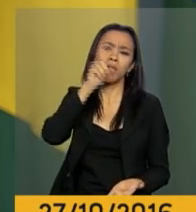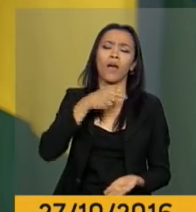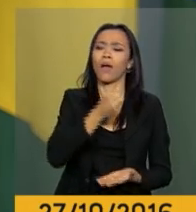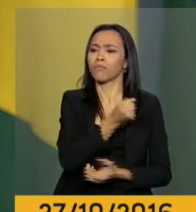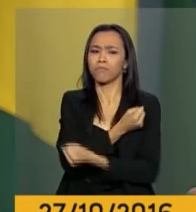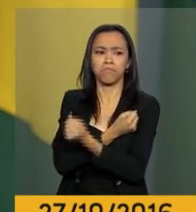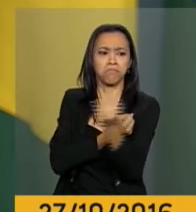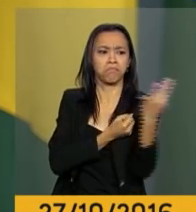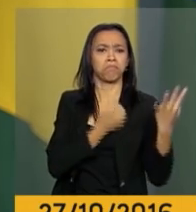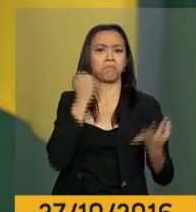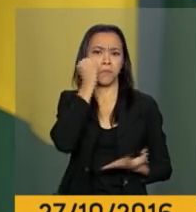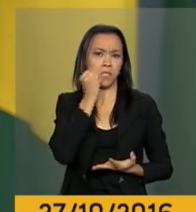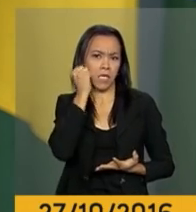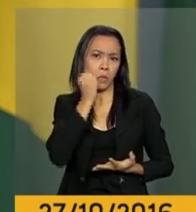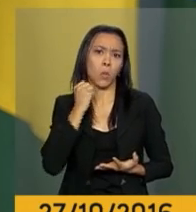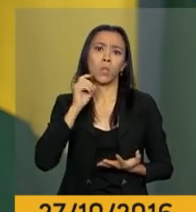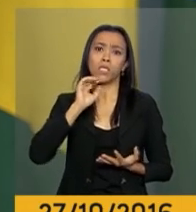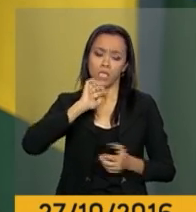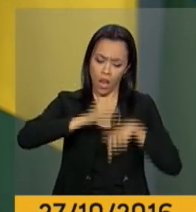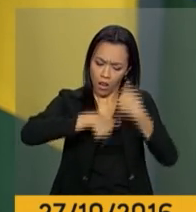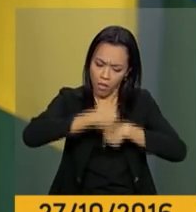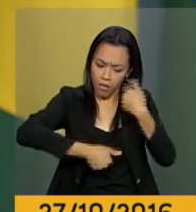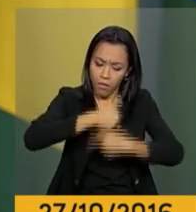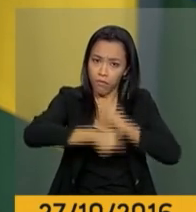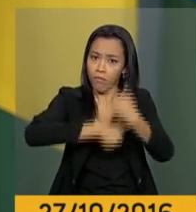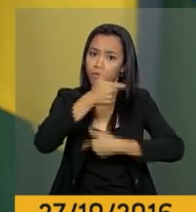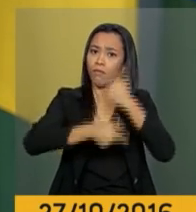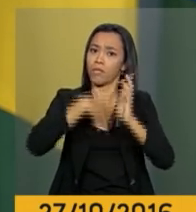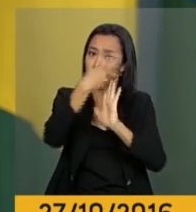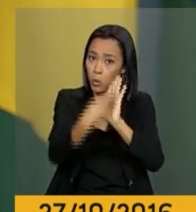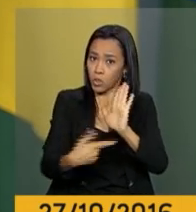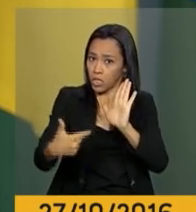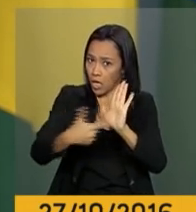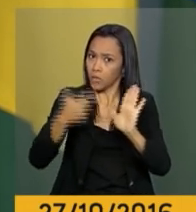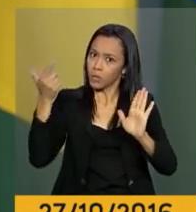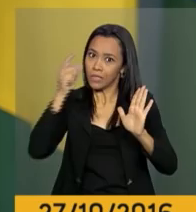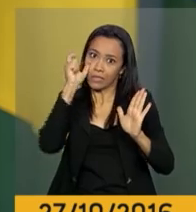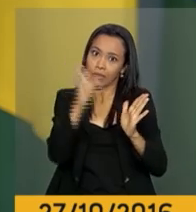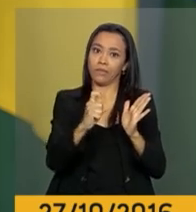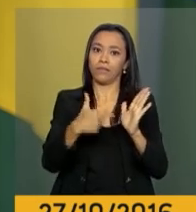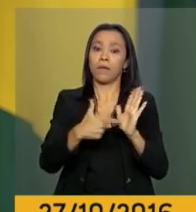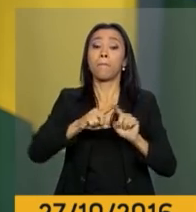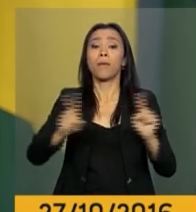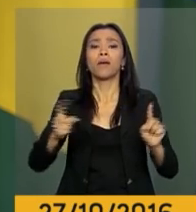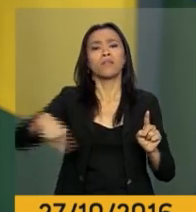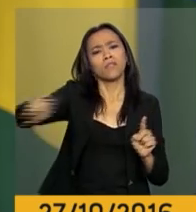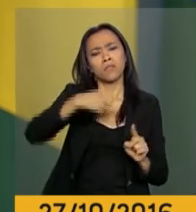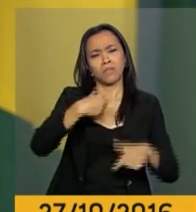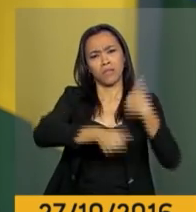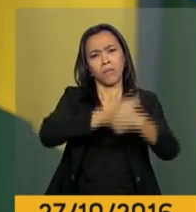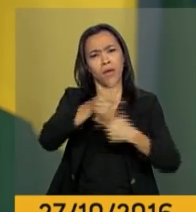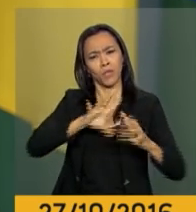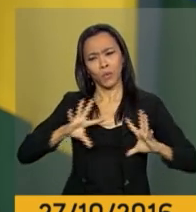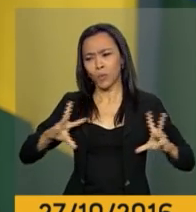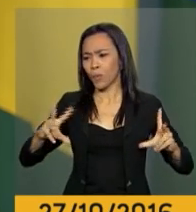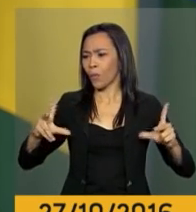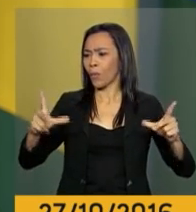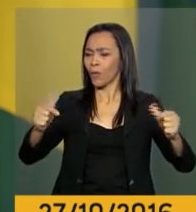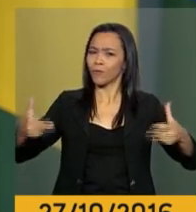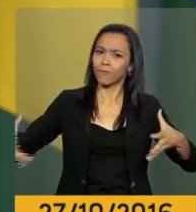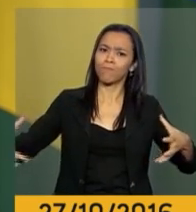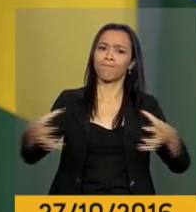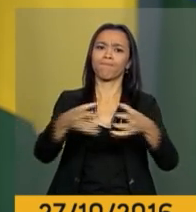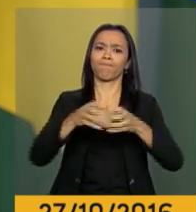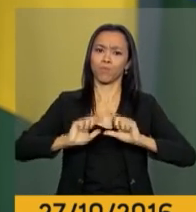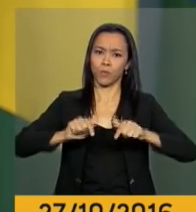senadores que se envolveram nessa matéria, mas especialmente pelo trabalho que todos realizaram. Eu soube